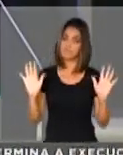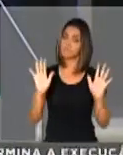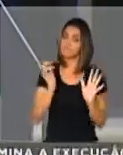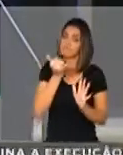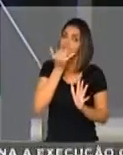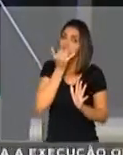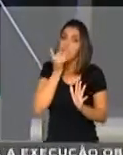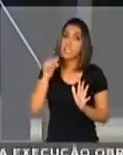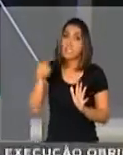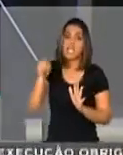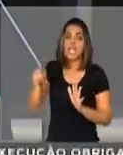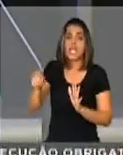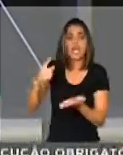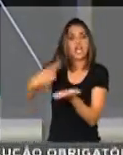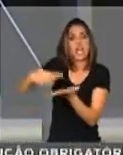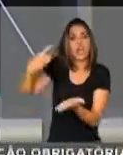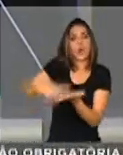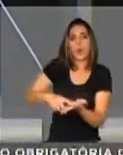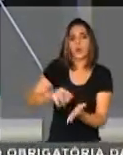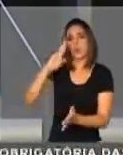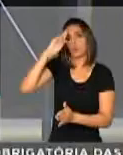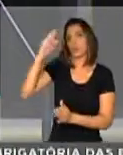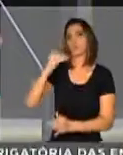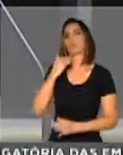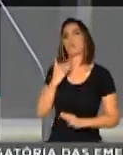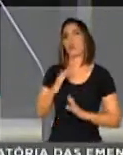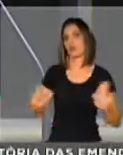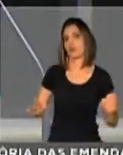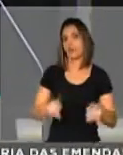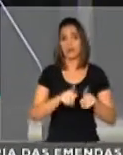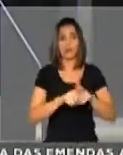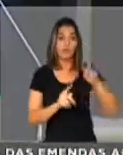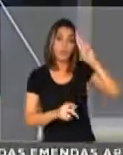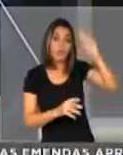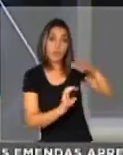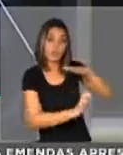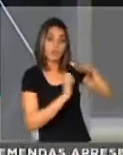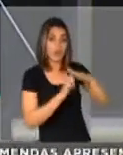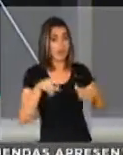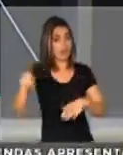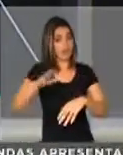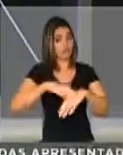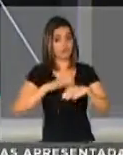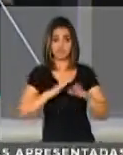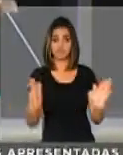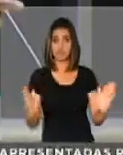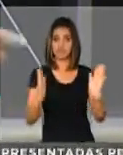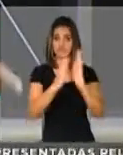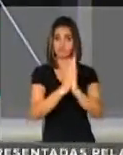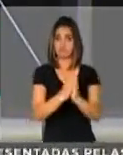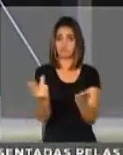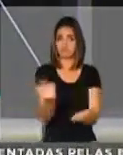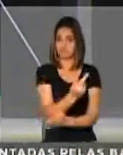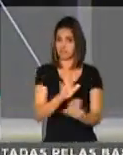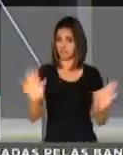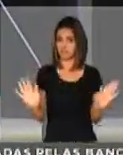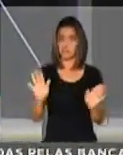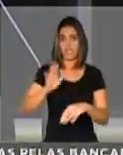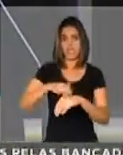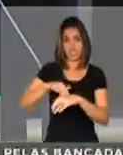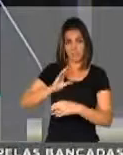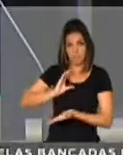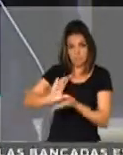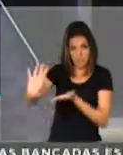aos banqueiros e ao grande empresariado nacional que sustentaram a